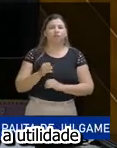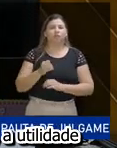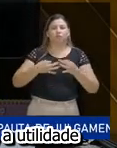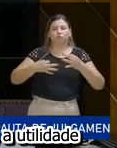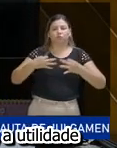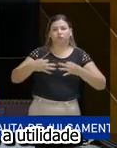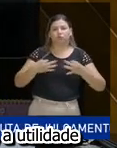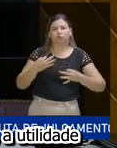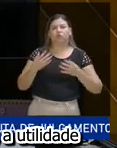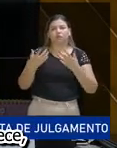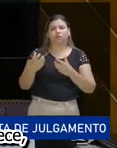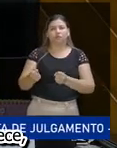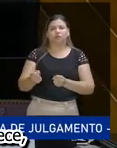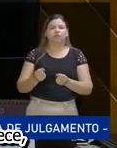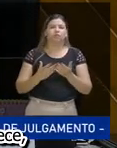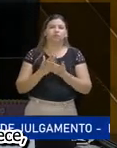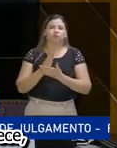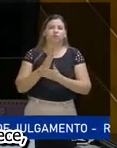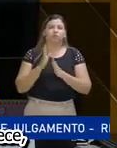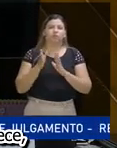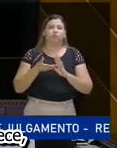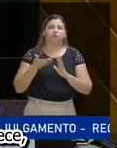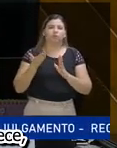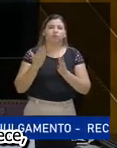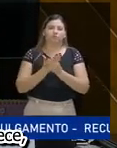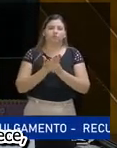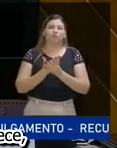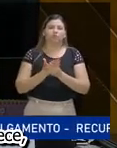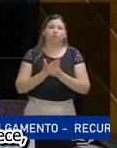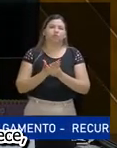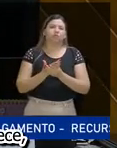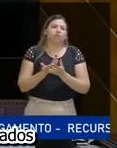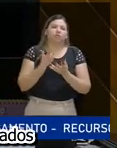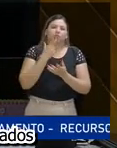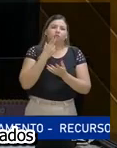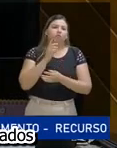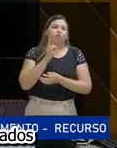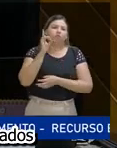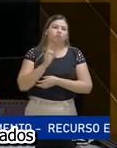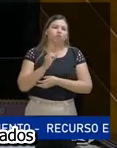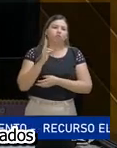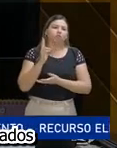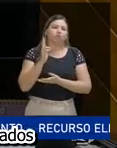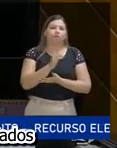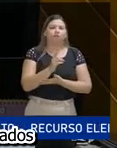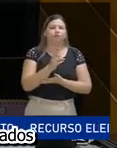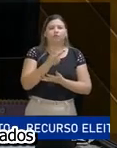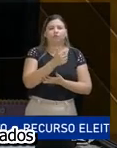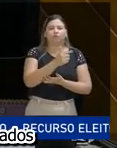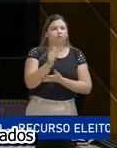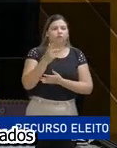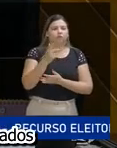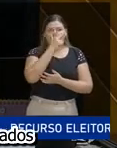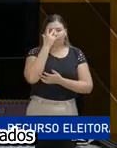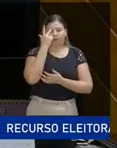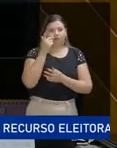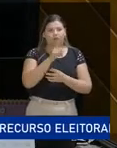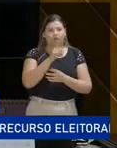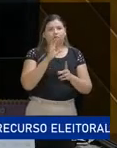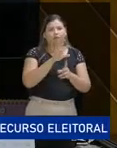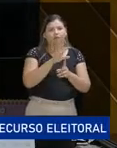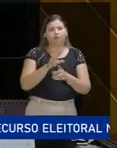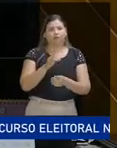julgado procedente, a utilidade prática de conceder o direito de resposta desaparece, uma vez que não há mais eleitores a serem impactados